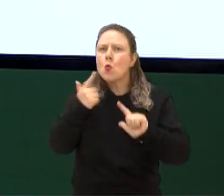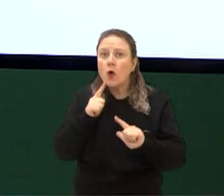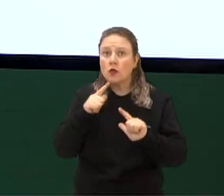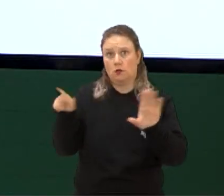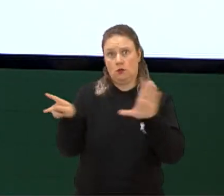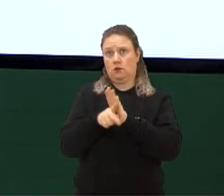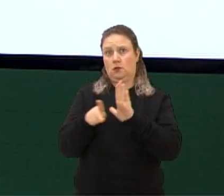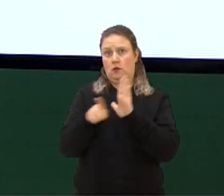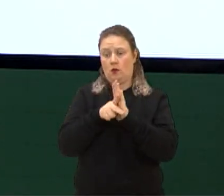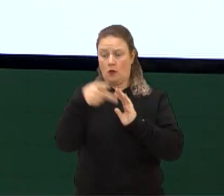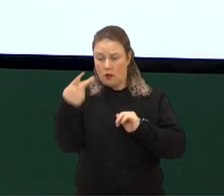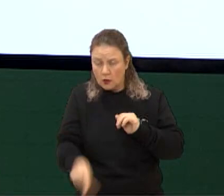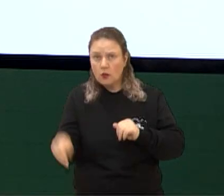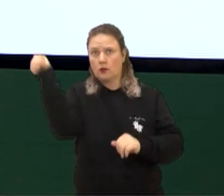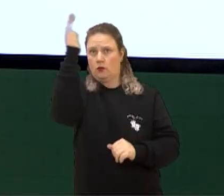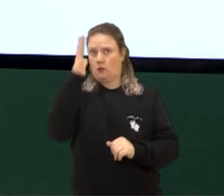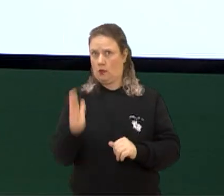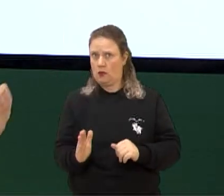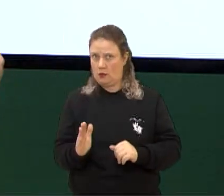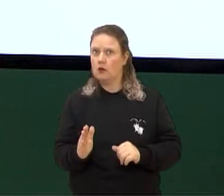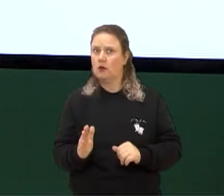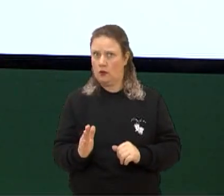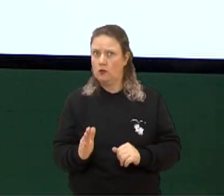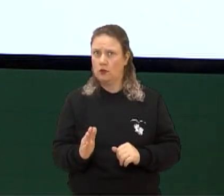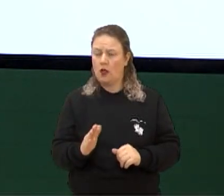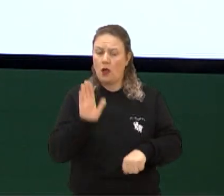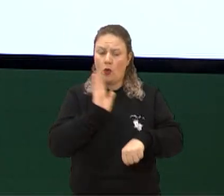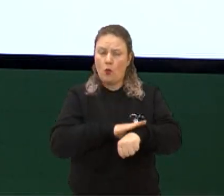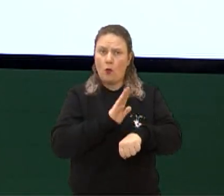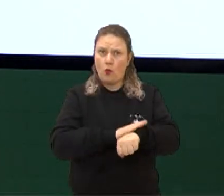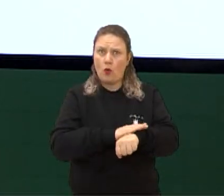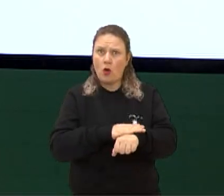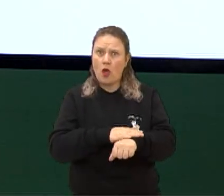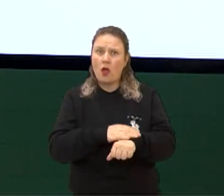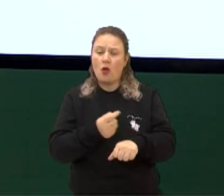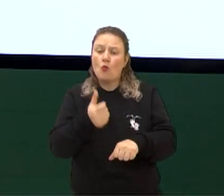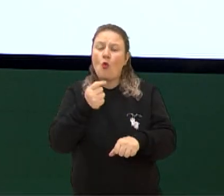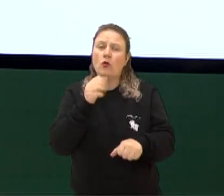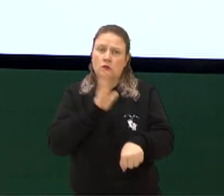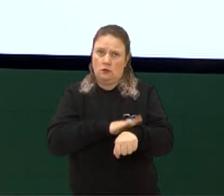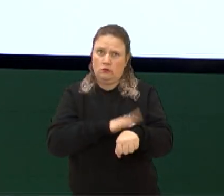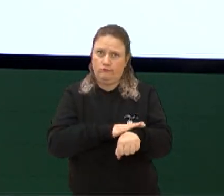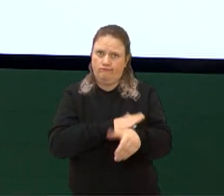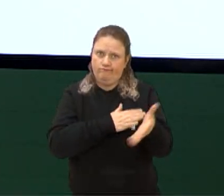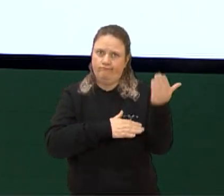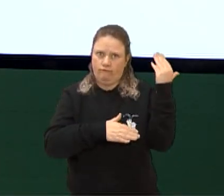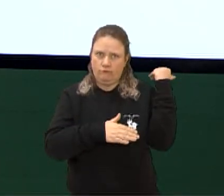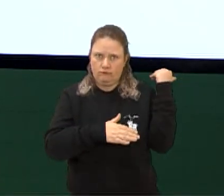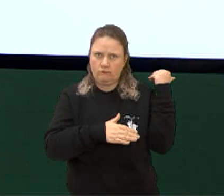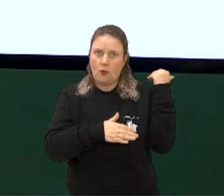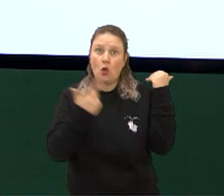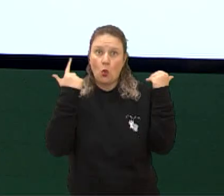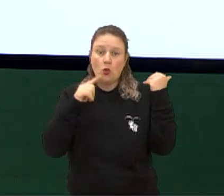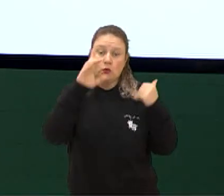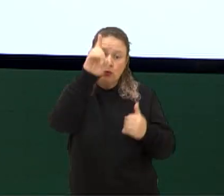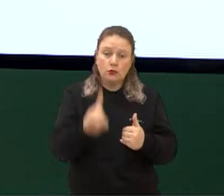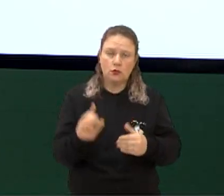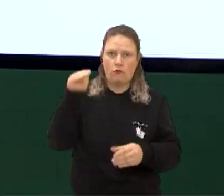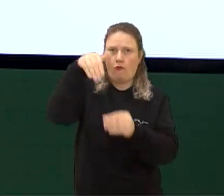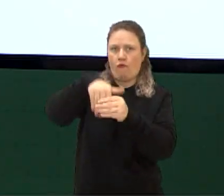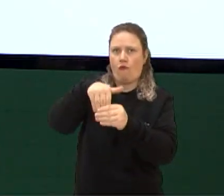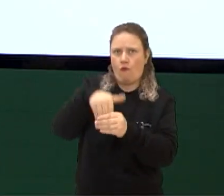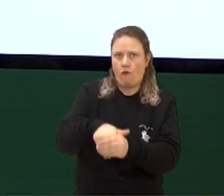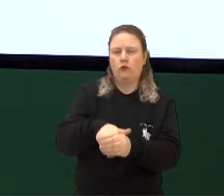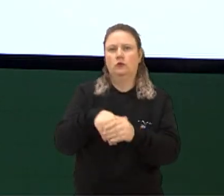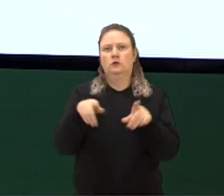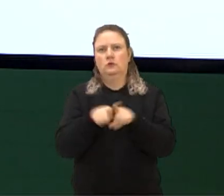questão relativamente recente, tá? Não vai dar tempo de entrar aqui no mérito da questão de porquê, né? Mas o fato é que lá